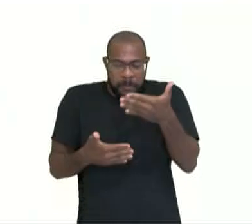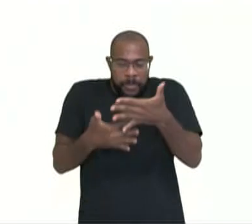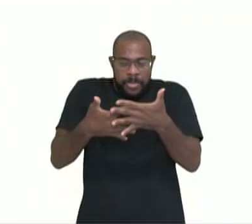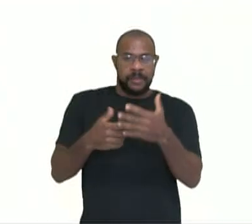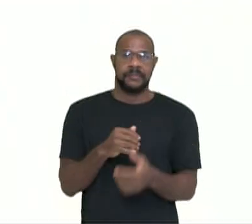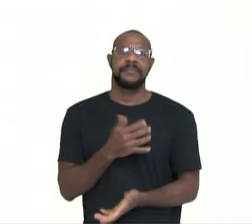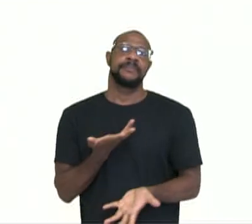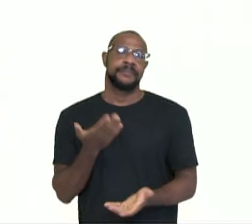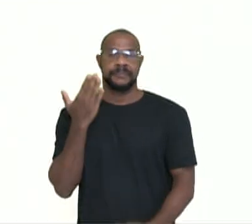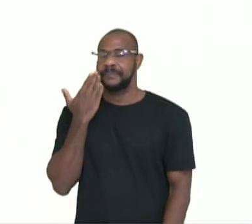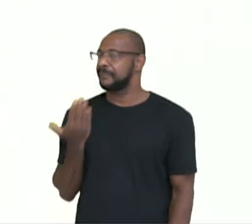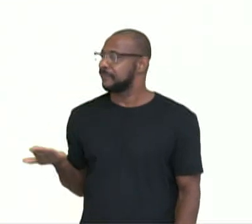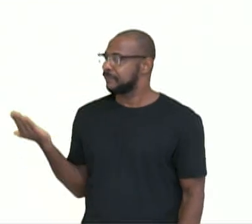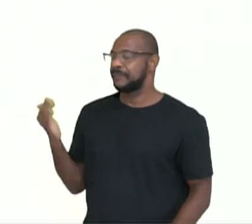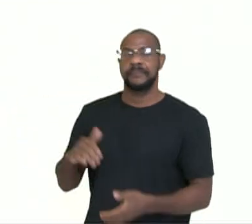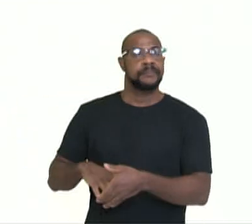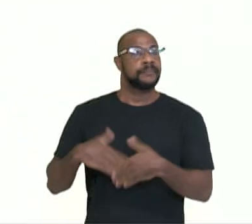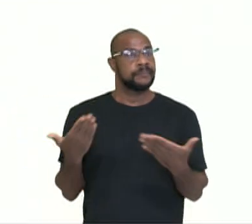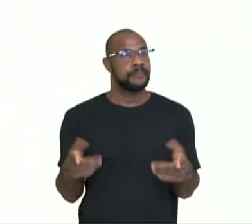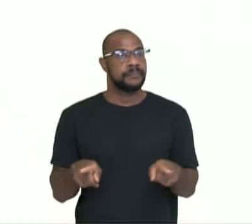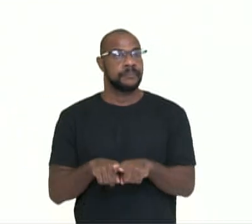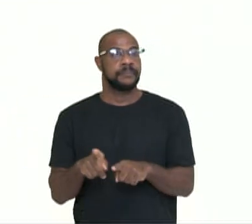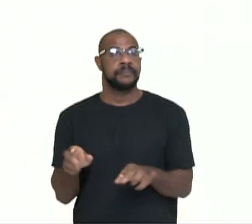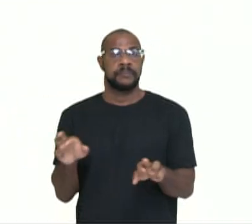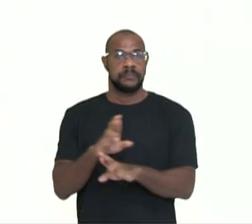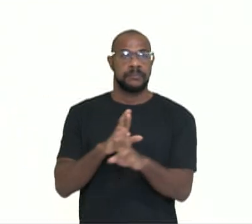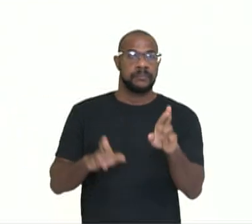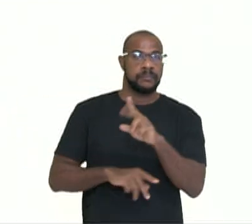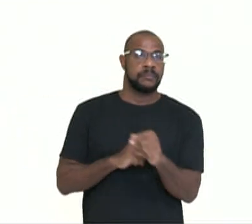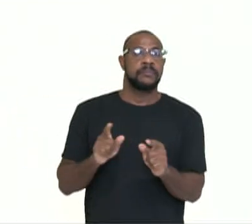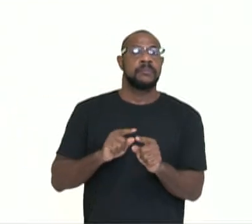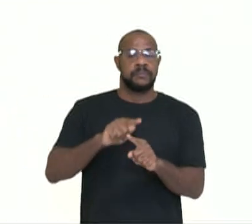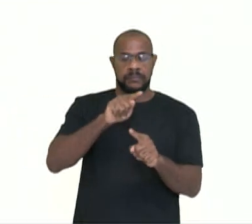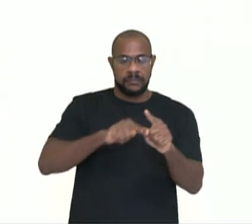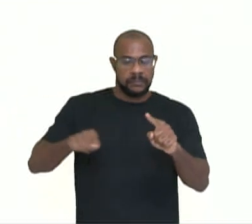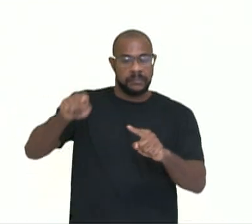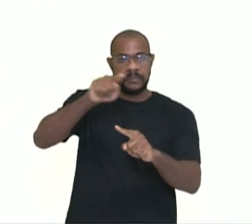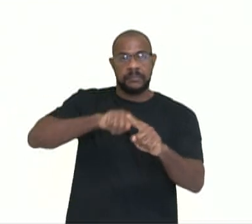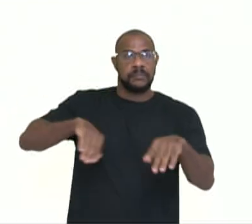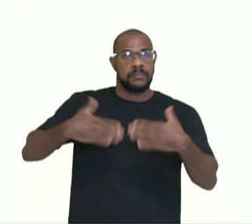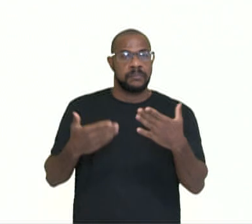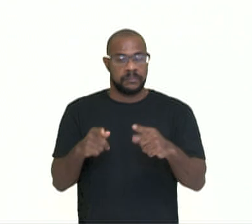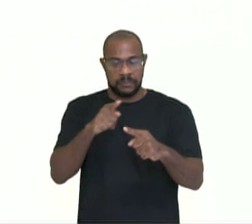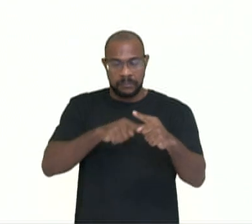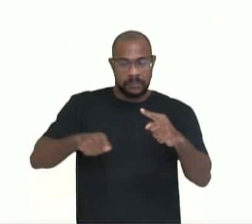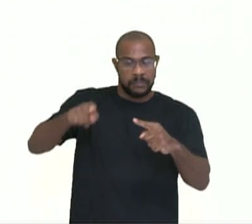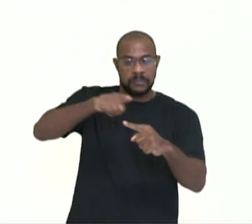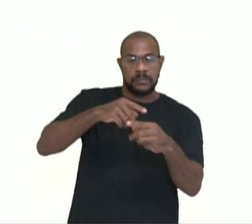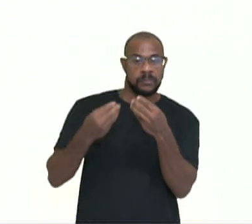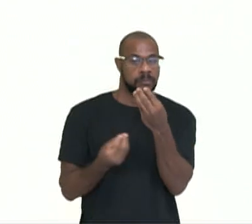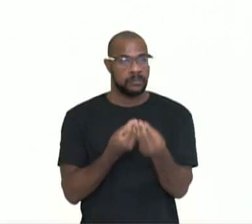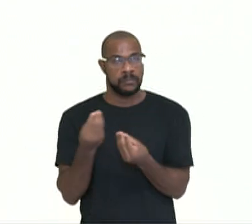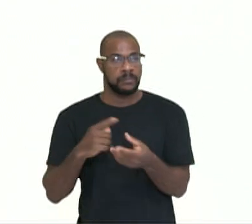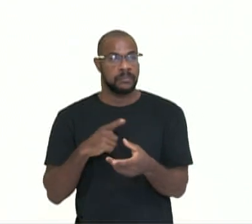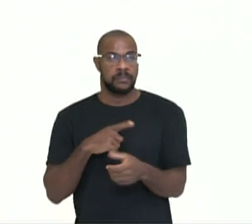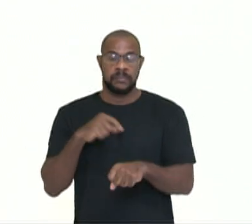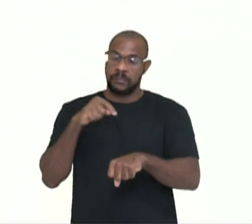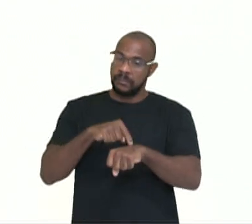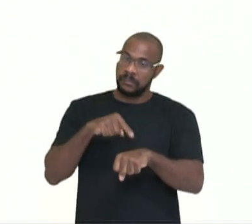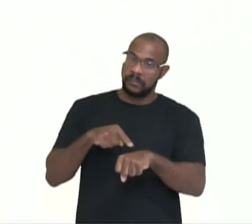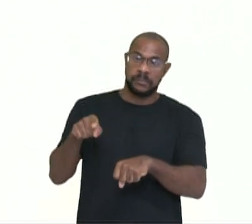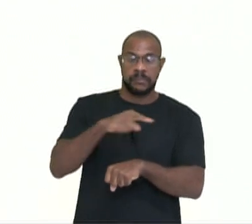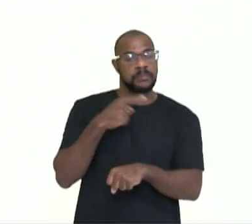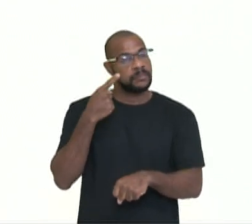tá bom? Então, aqui também relativo ao quadrante e a qual arco que ele é congruo. Então, vocês têm um tempinho